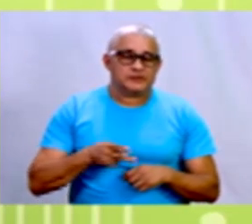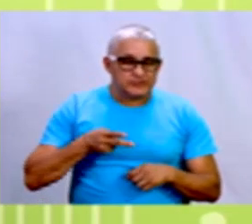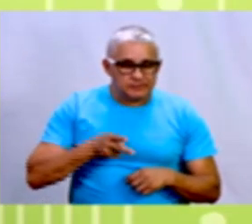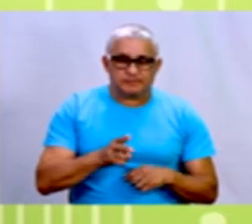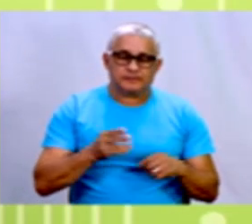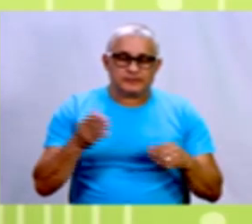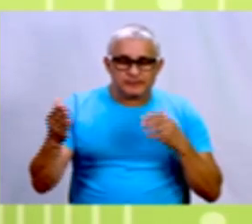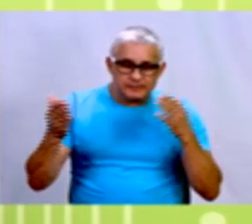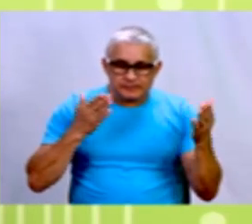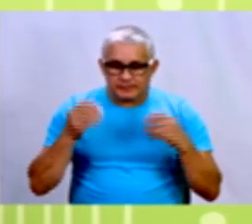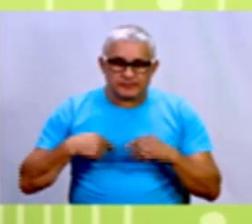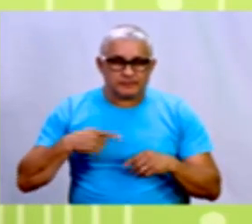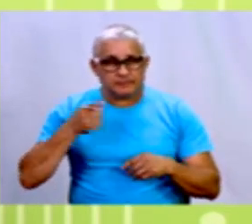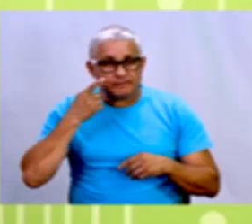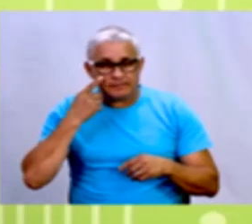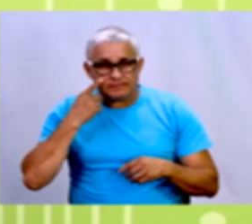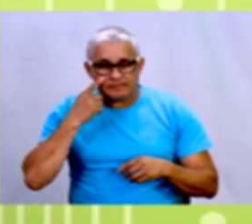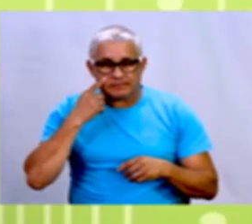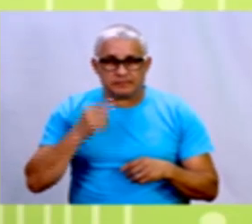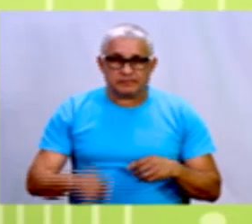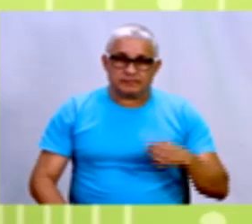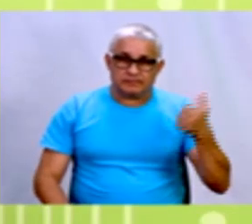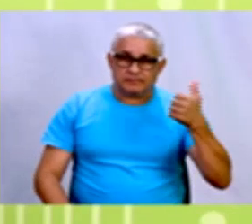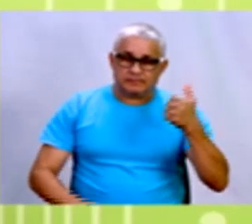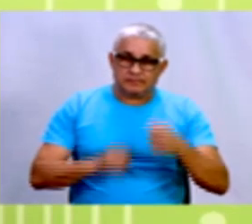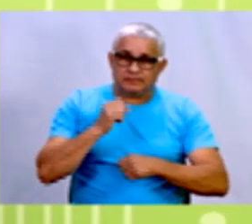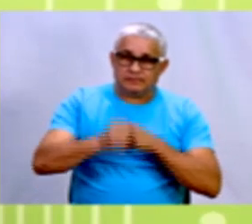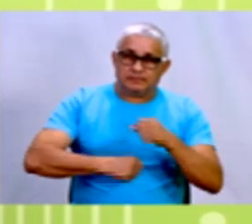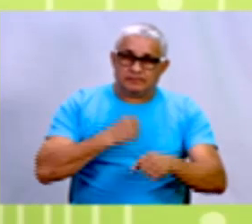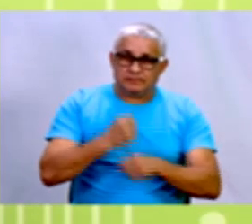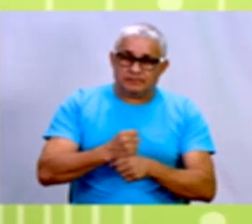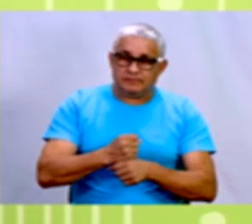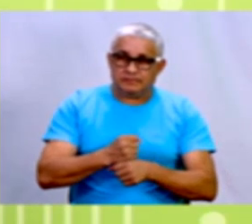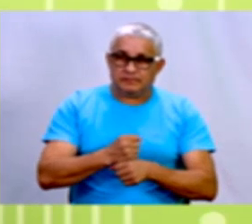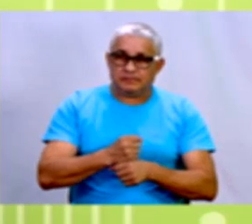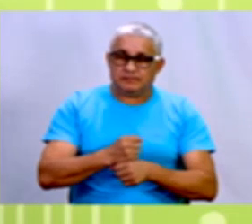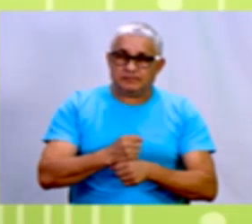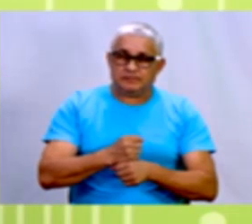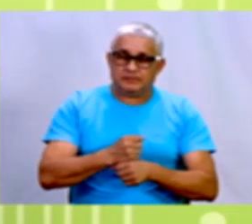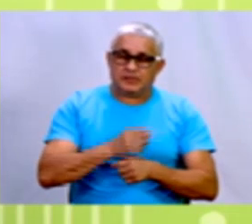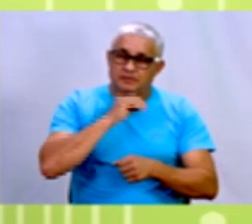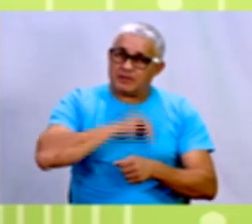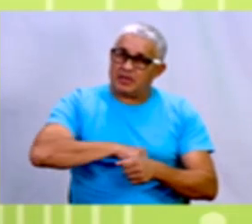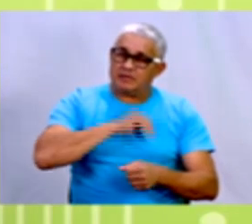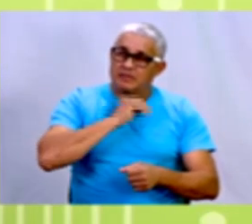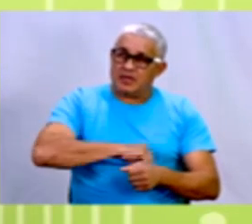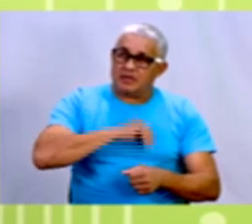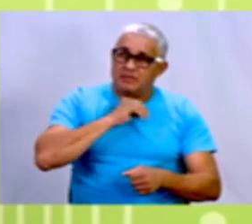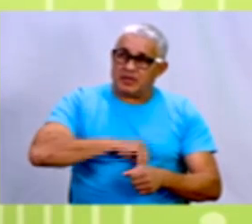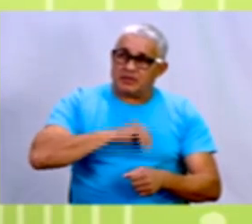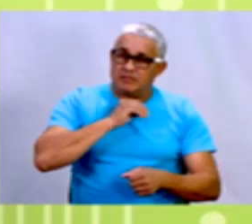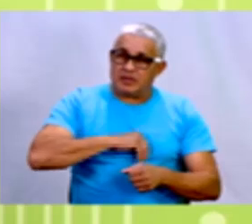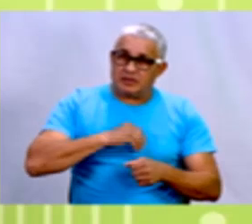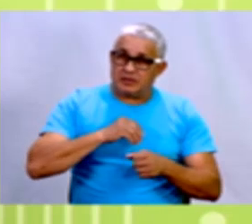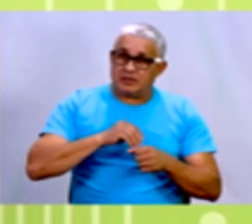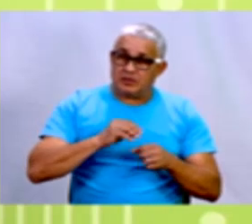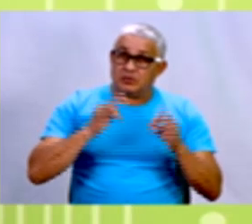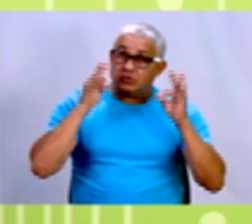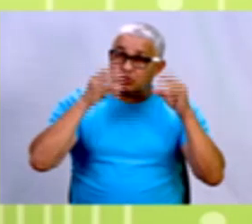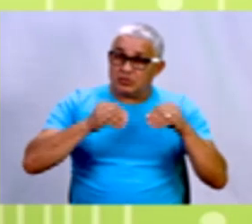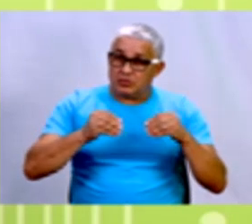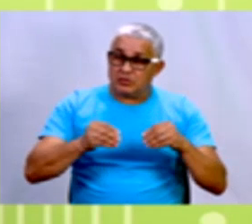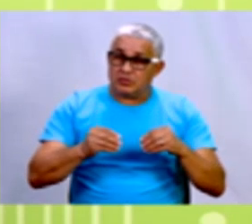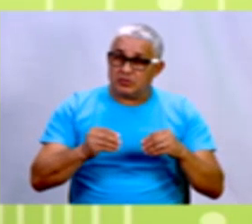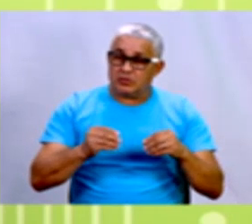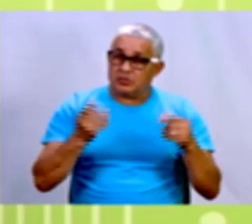análise. Se eu estou prevendo que no primeiro ano eu vou ganhar tanto, no segundo ano eu vou ganhar tanto, e eu vou fazendo isso, eu vou trazer todo esse